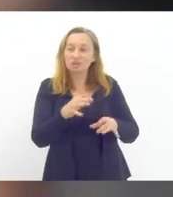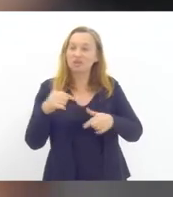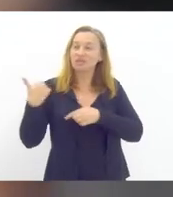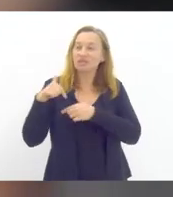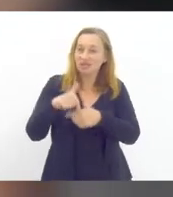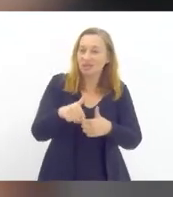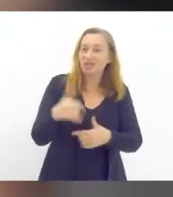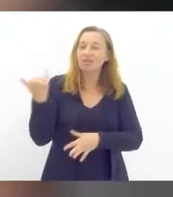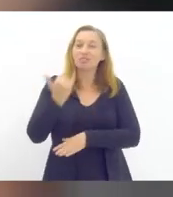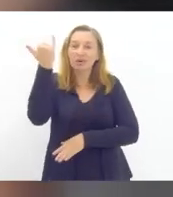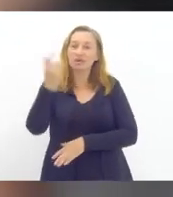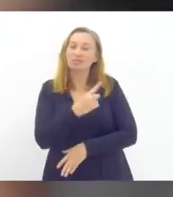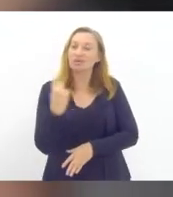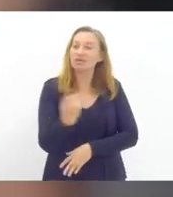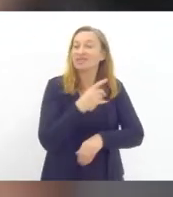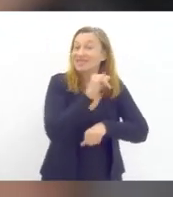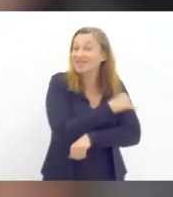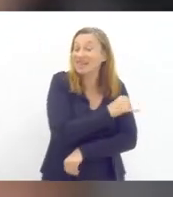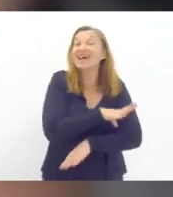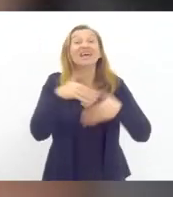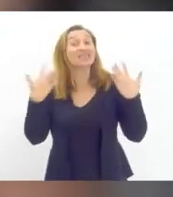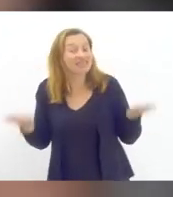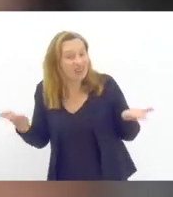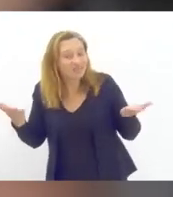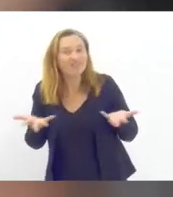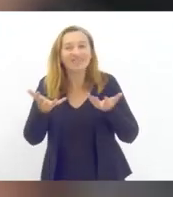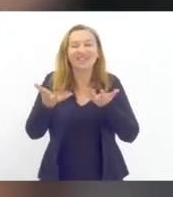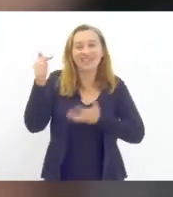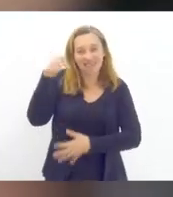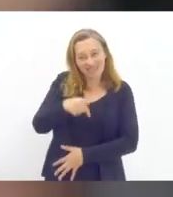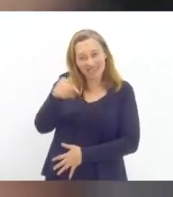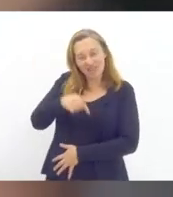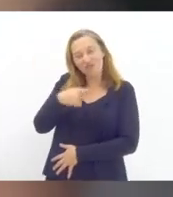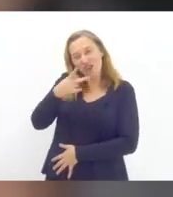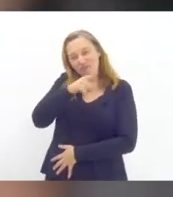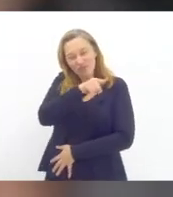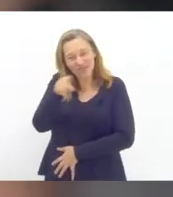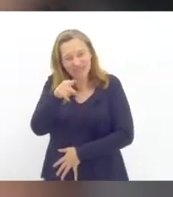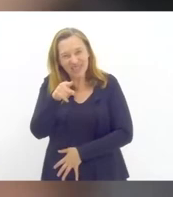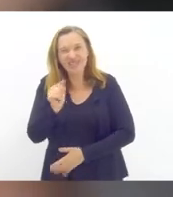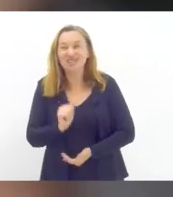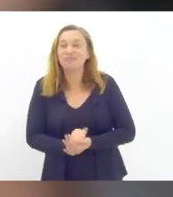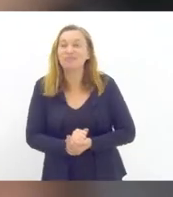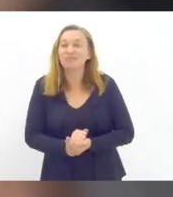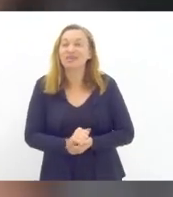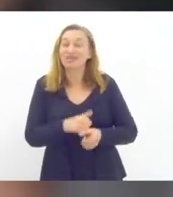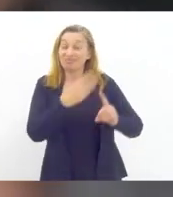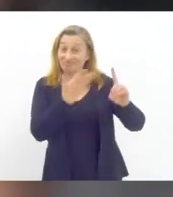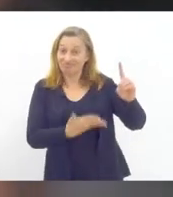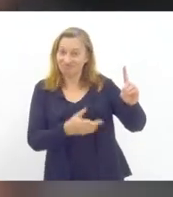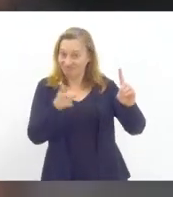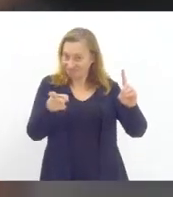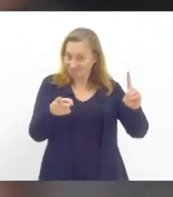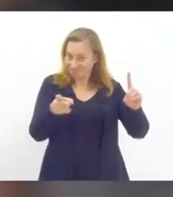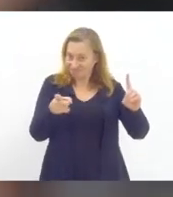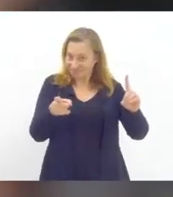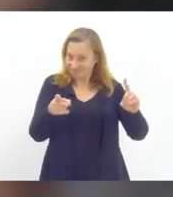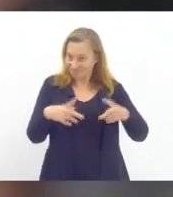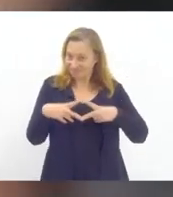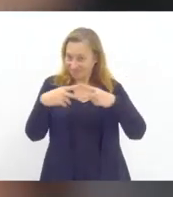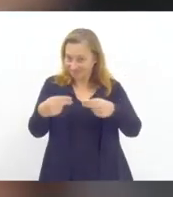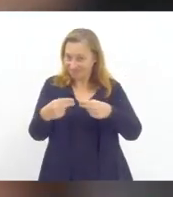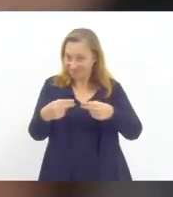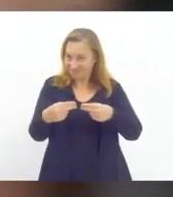para nossa cidade então queria que dizer para você que é só honraria que você tá recebendo é